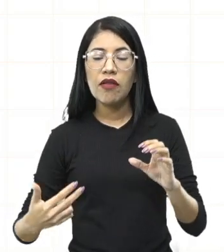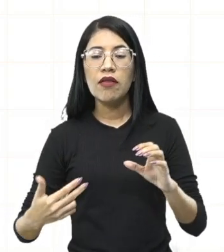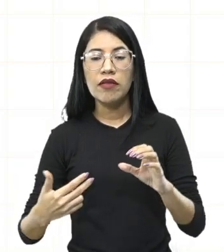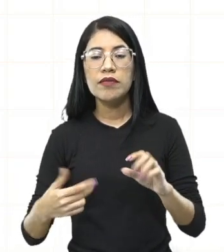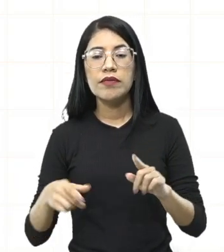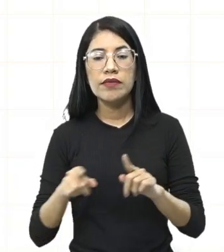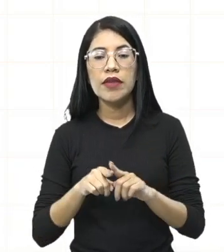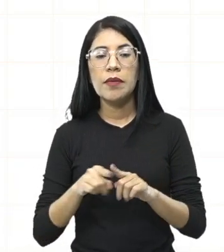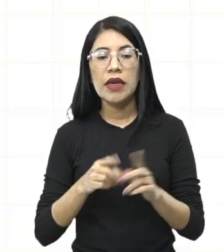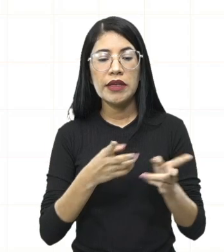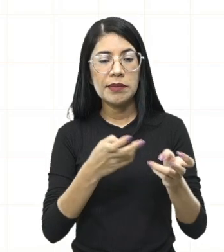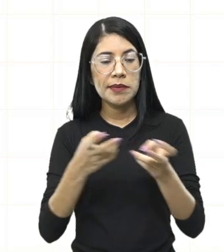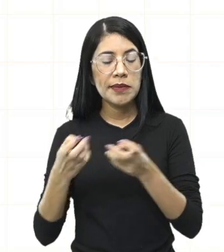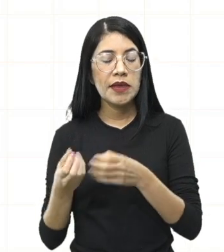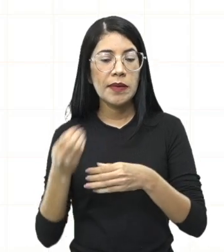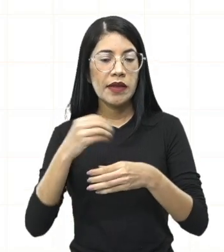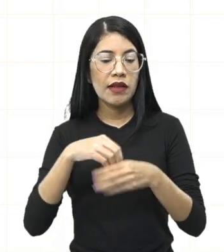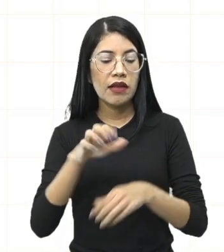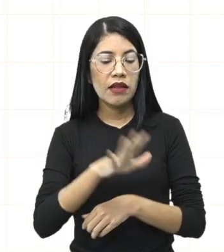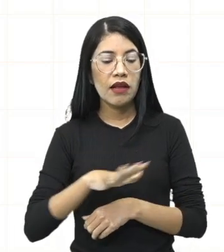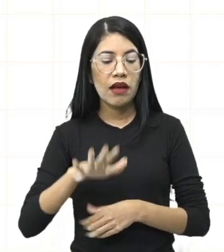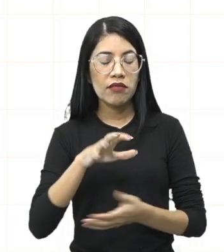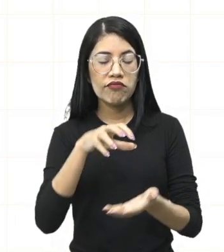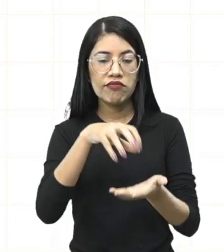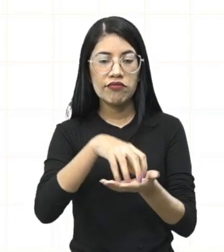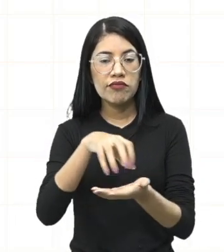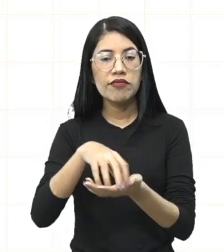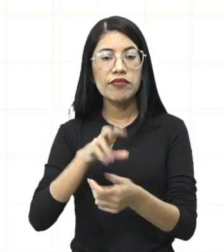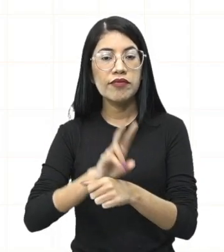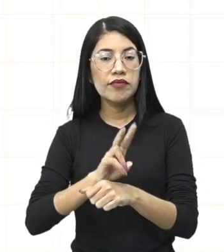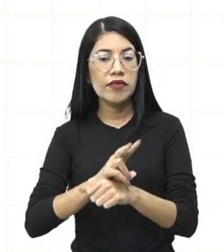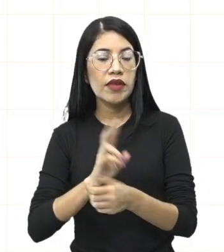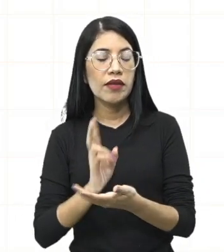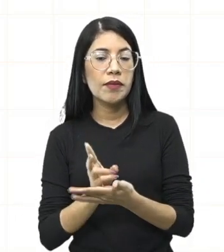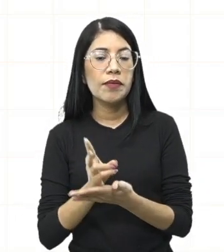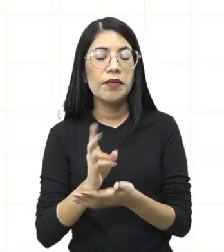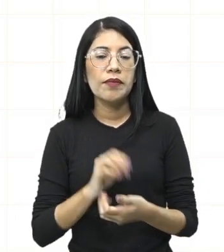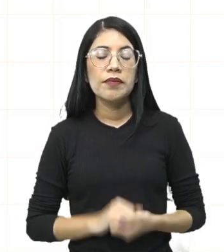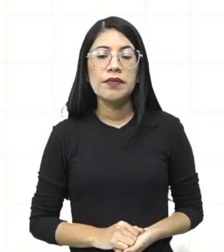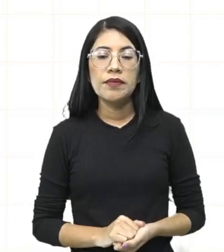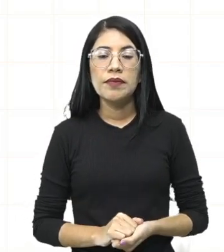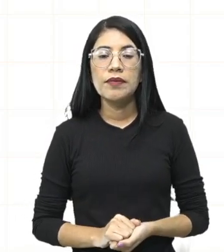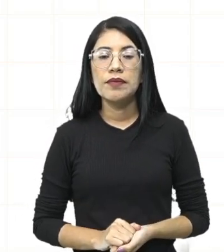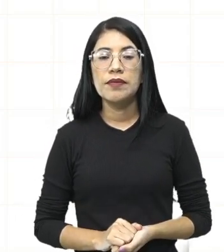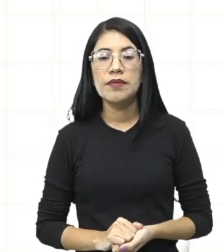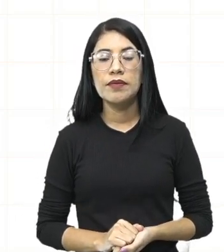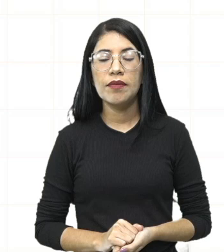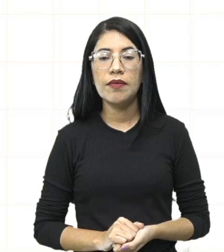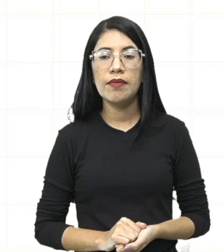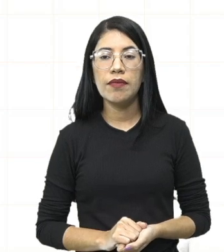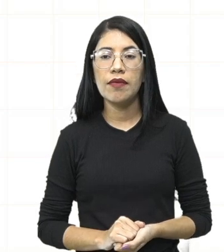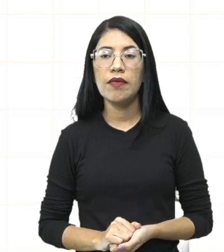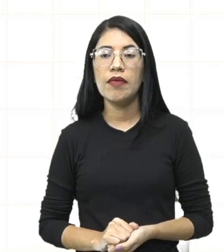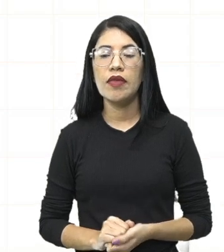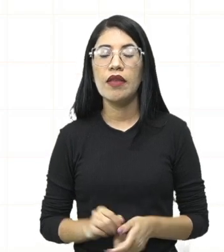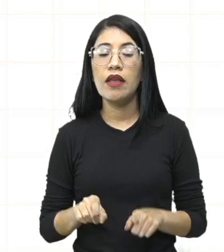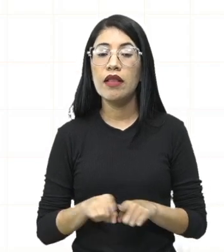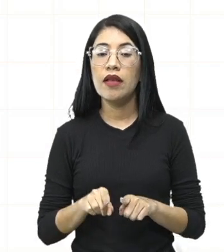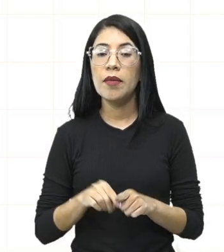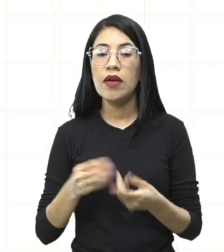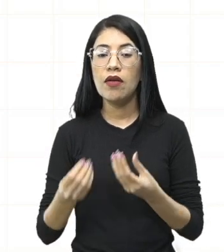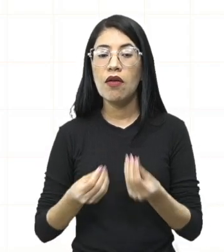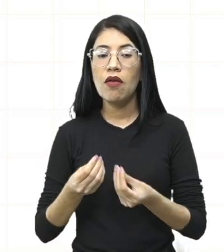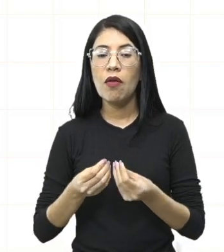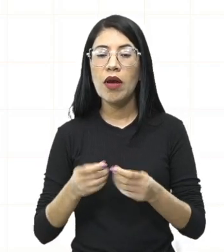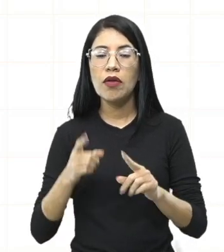gente observa dentro dessa área de preservação permanente, nesse movimento, né,